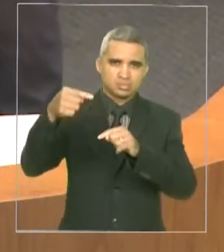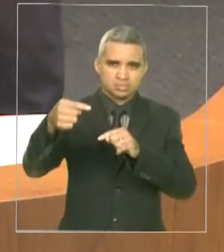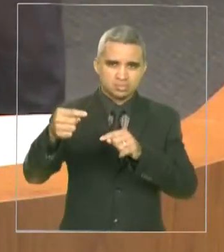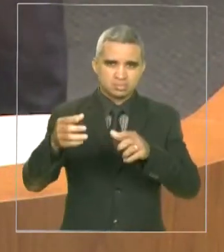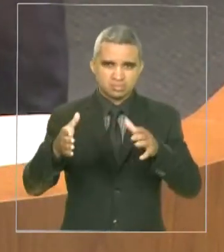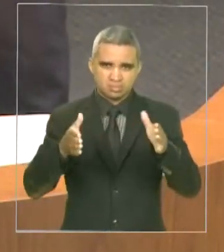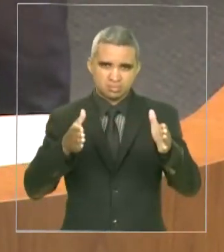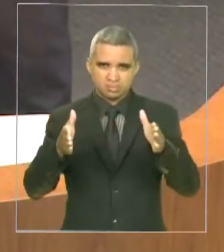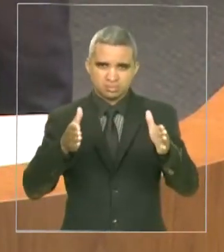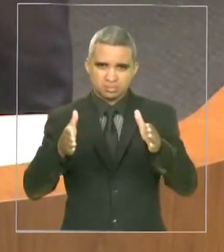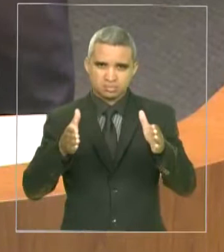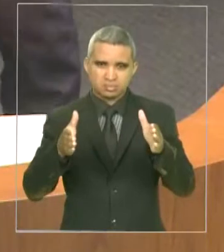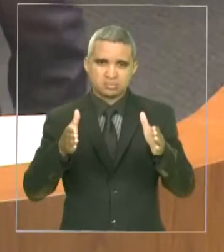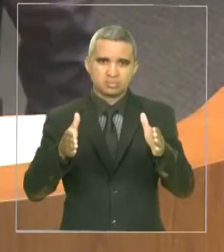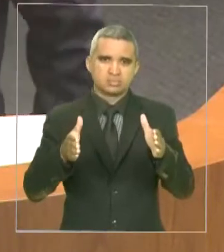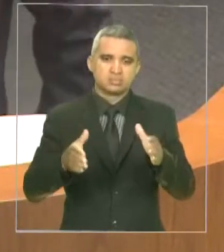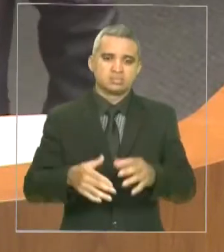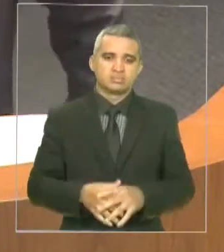fora